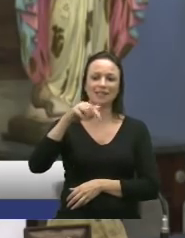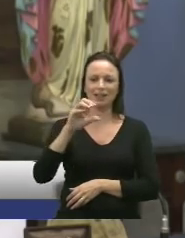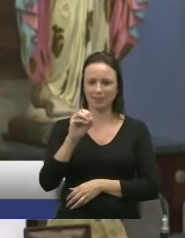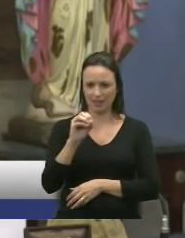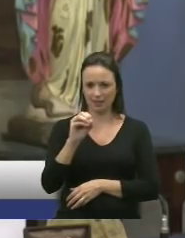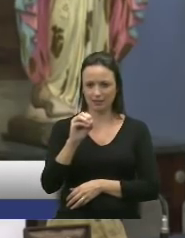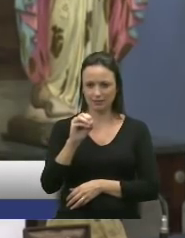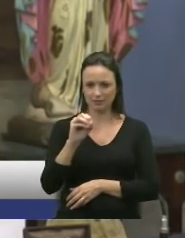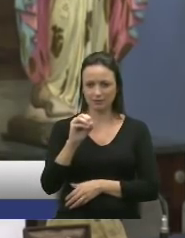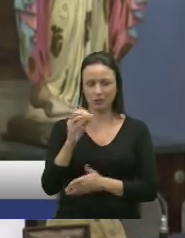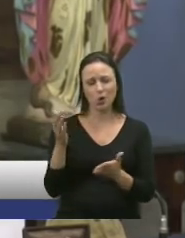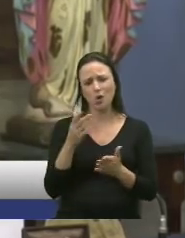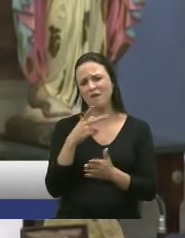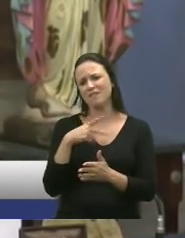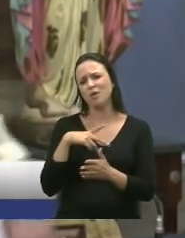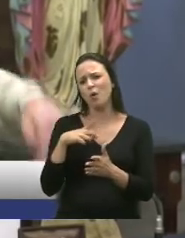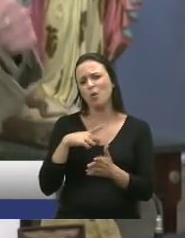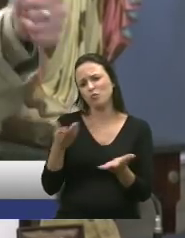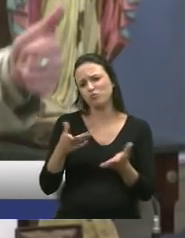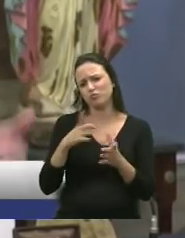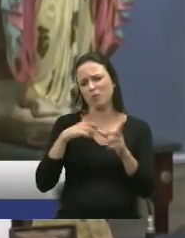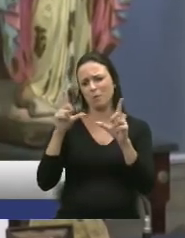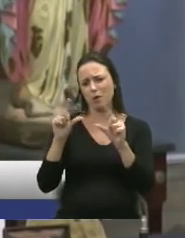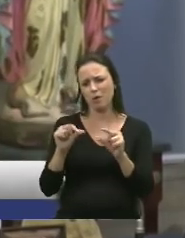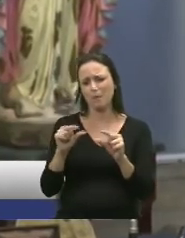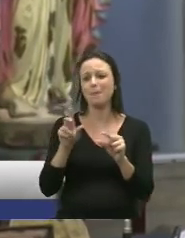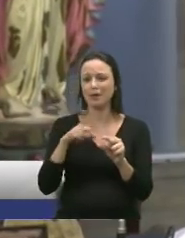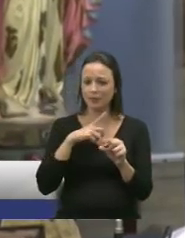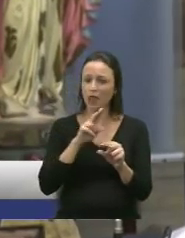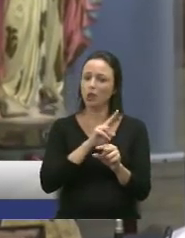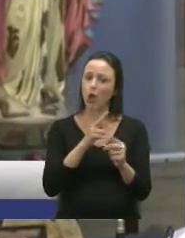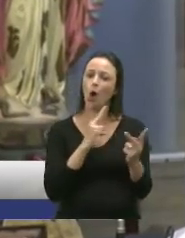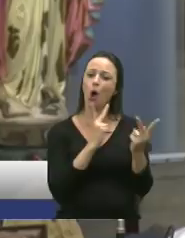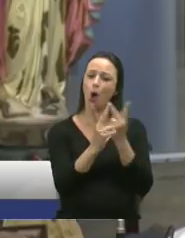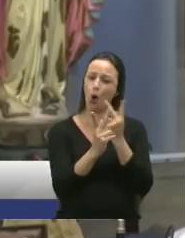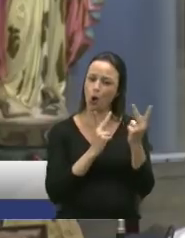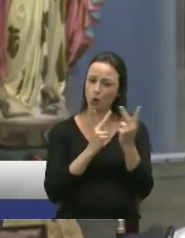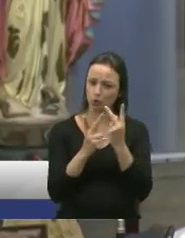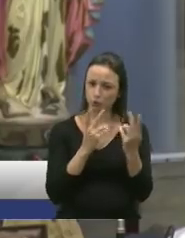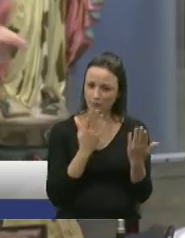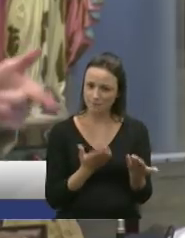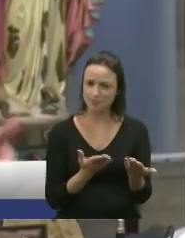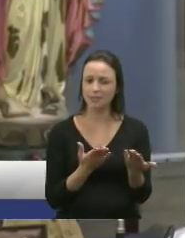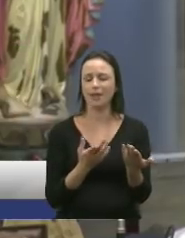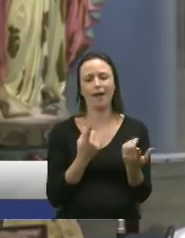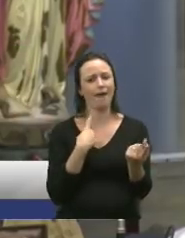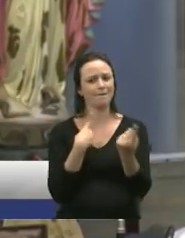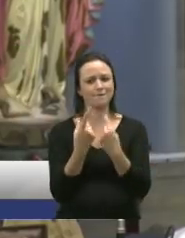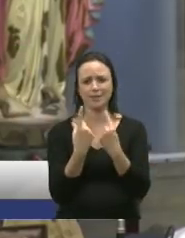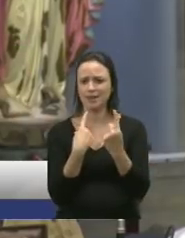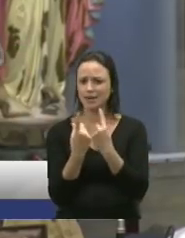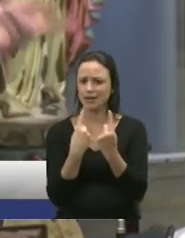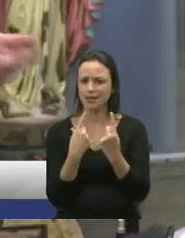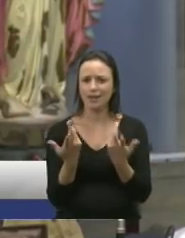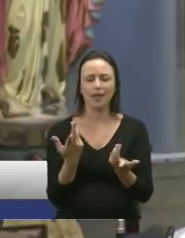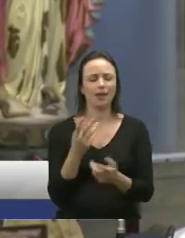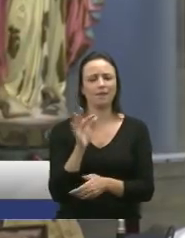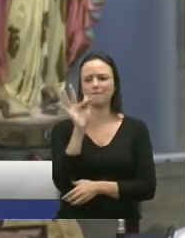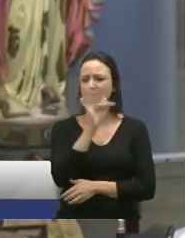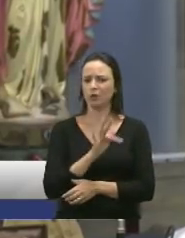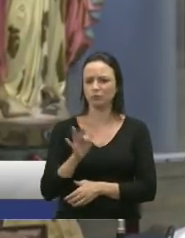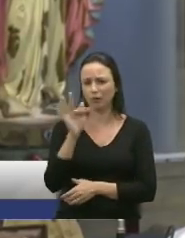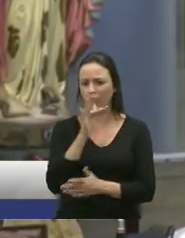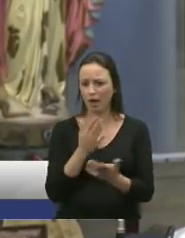hoje não se vê tanto, mas justifica, então, nome de rodovia, nome de avenida, nome até de faculdade,